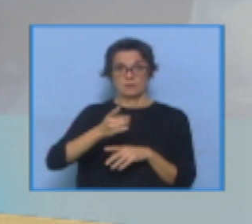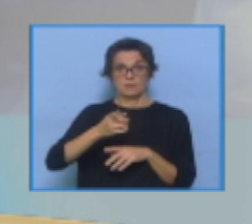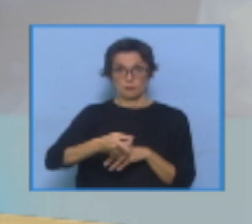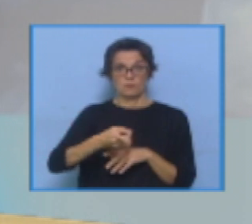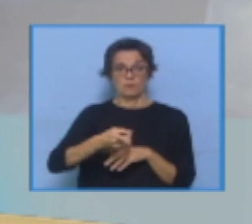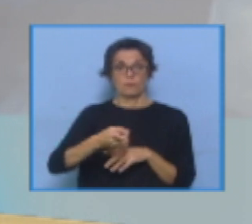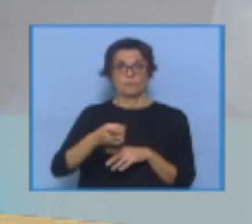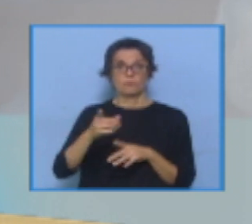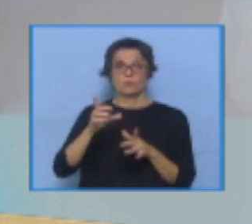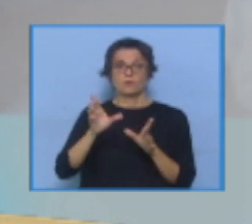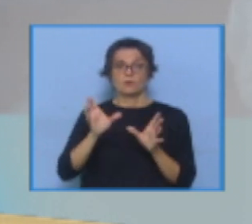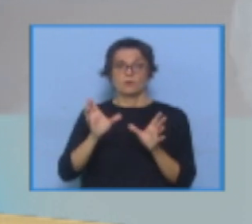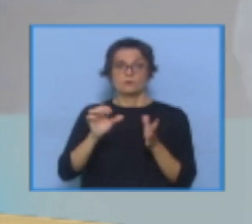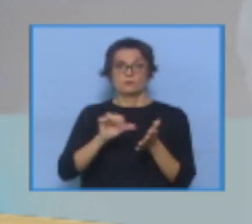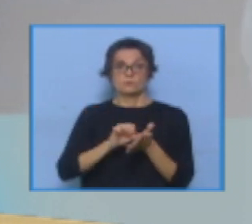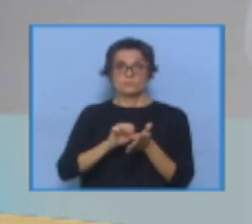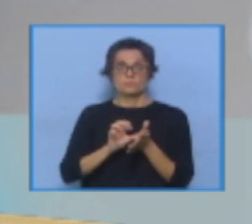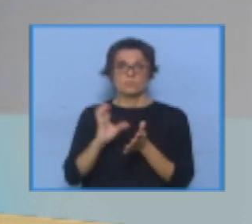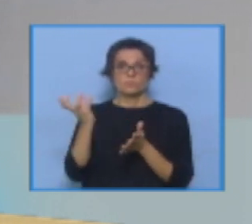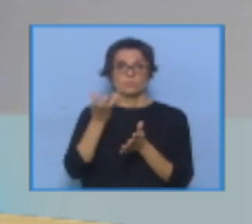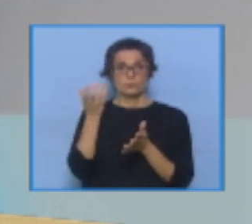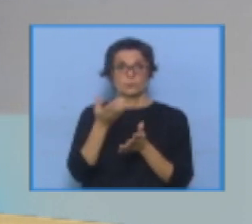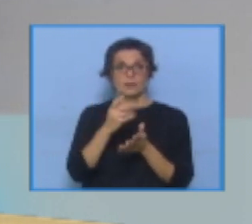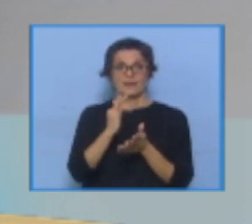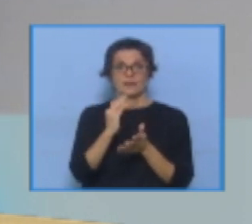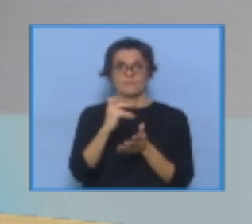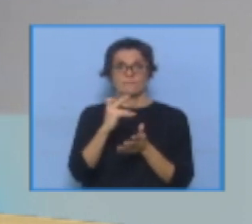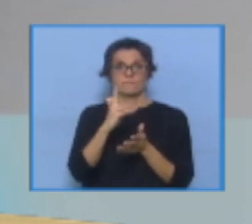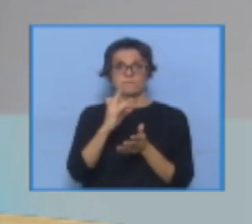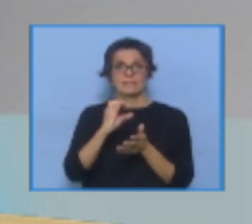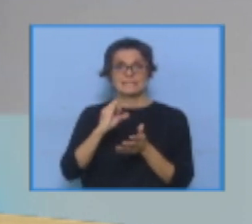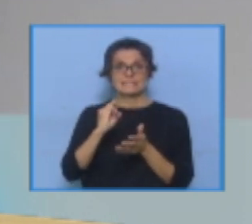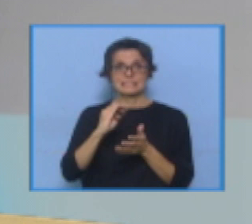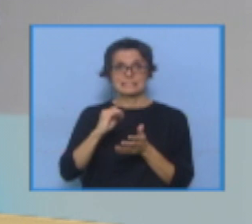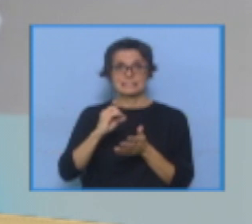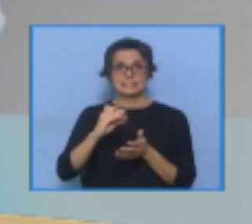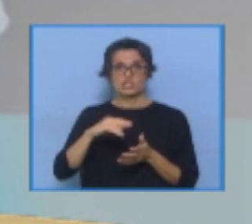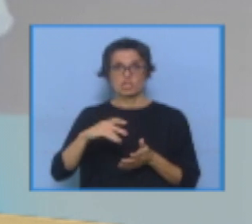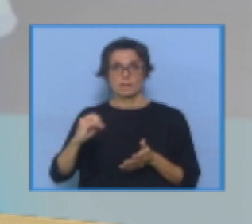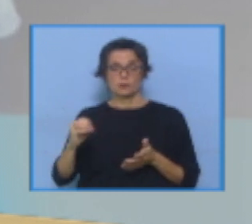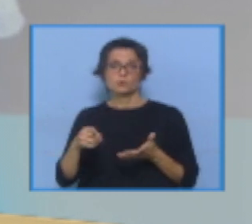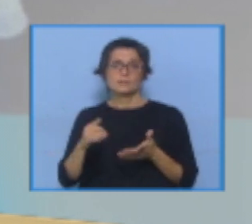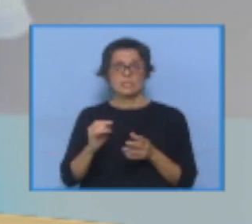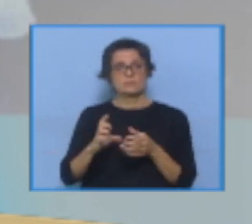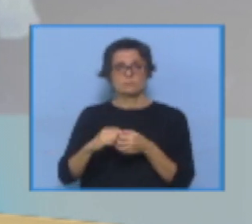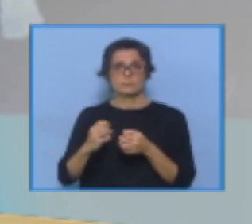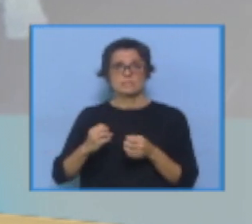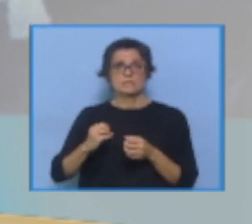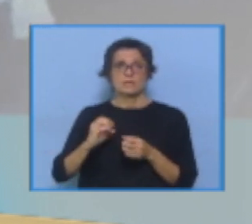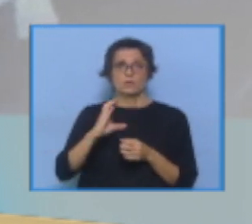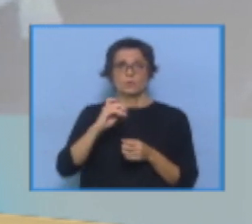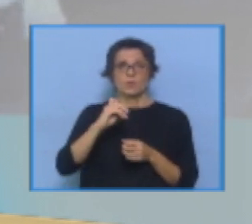Cultural Franciscano, no Largo da Luz, em Lisboa, e é uma iniciativa, uma parceria com a Caritas Portuguesa. Sim,